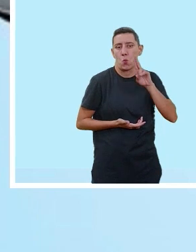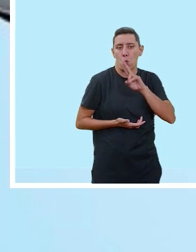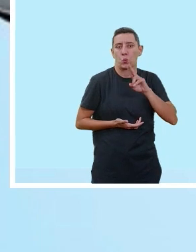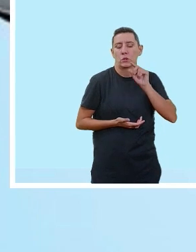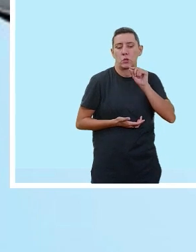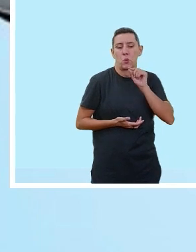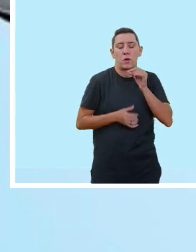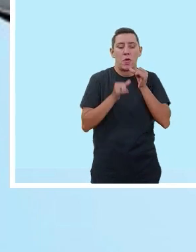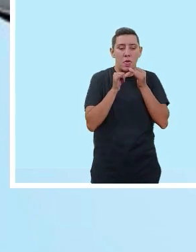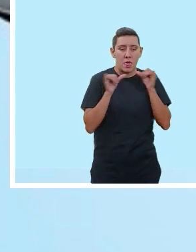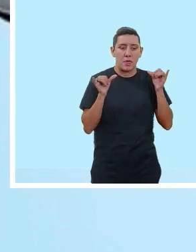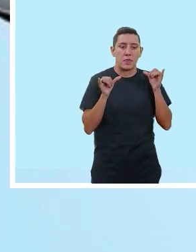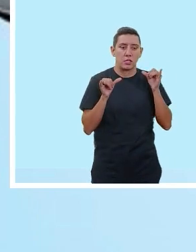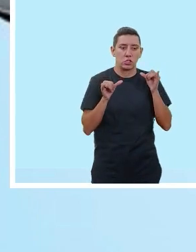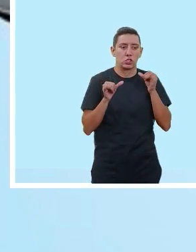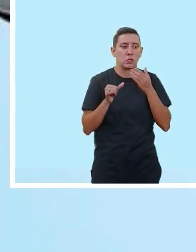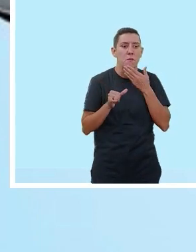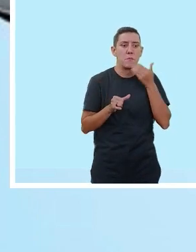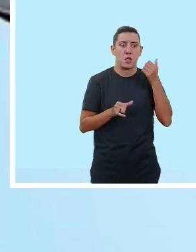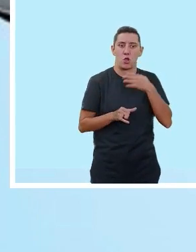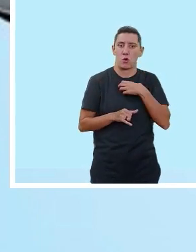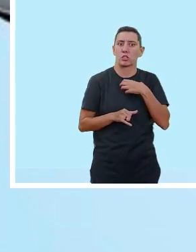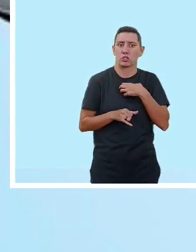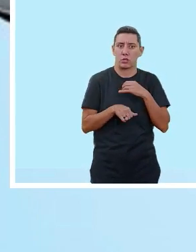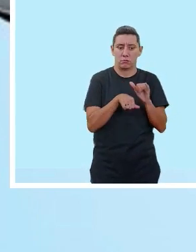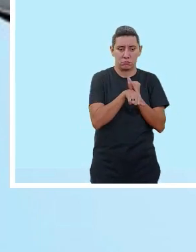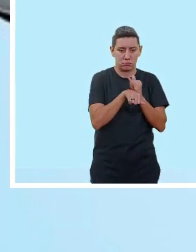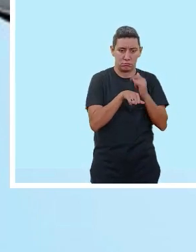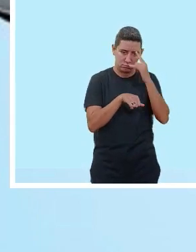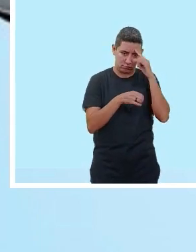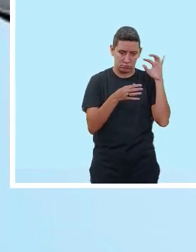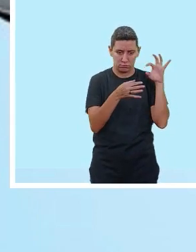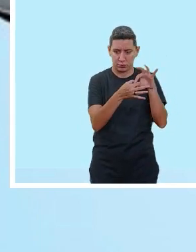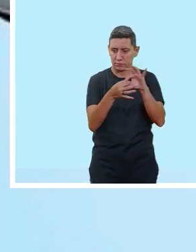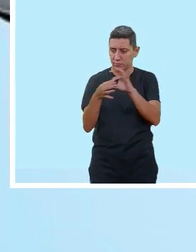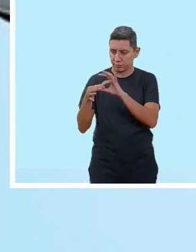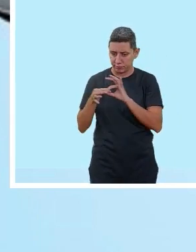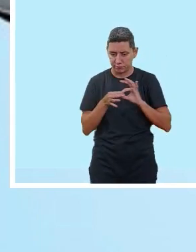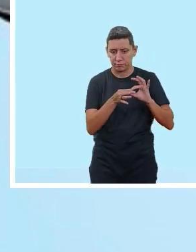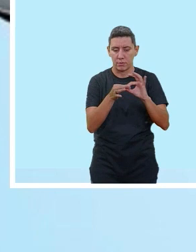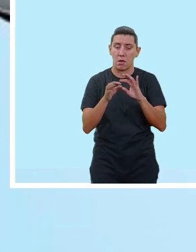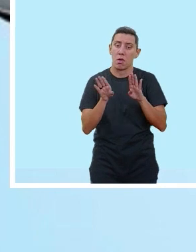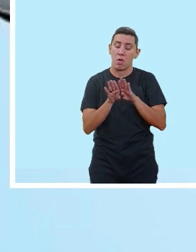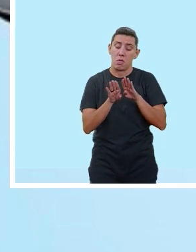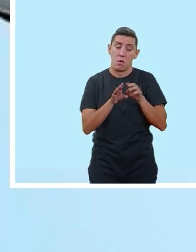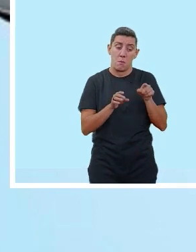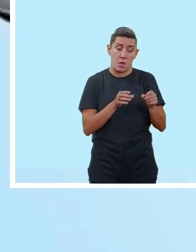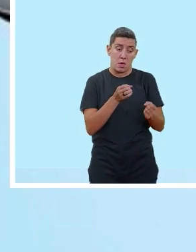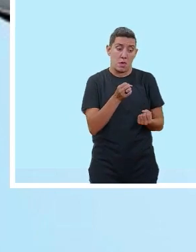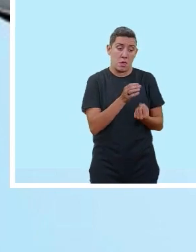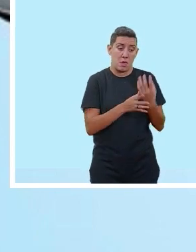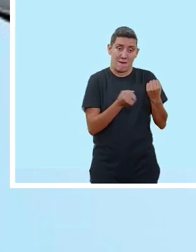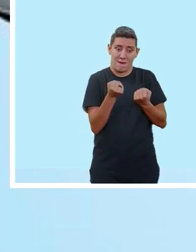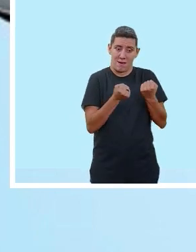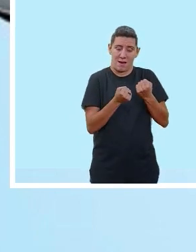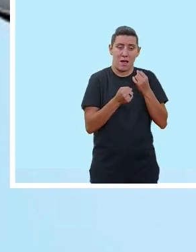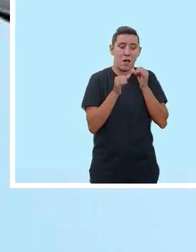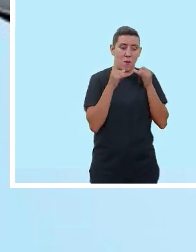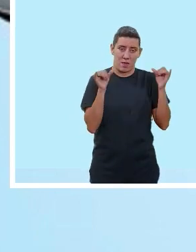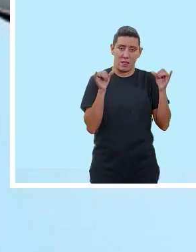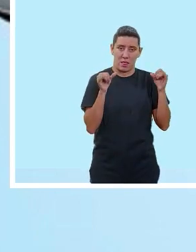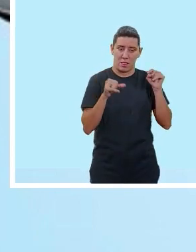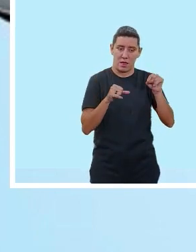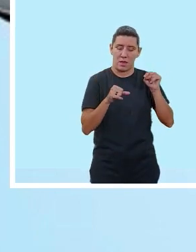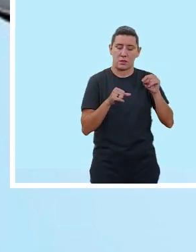inteligente e integrada. E também não é só isso, né? Para o desenvolvimento do carro elétrico, além de toda a tecnologia que você